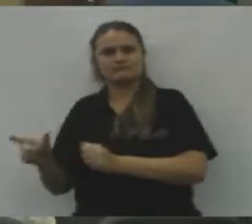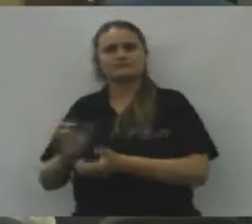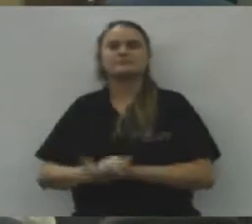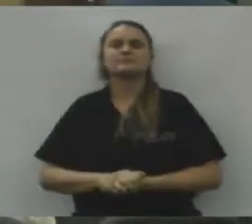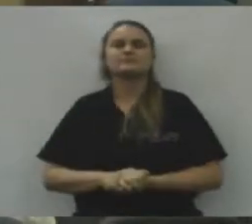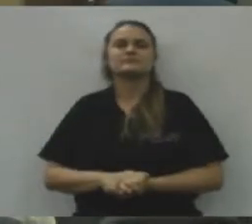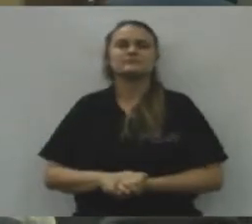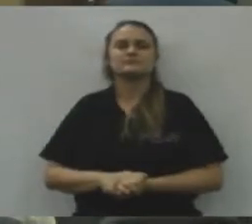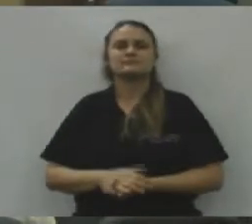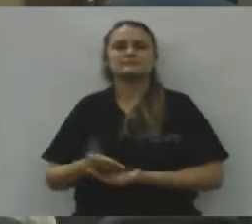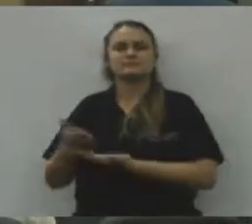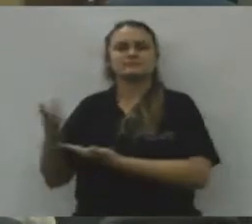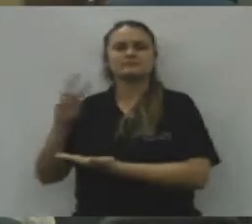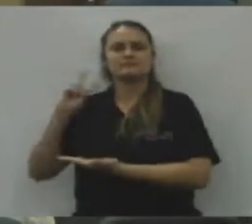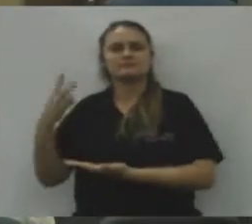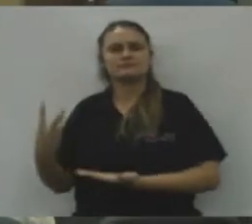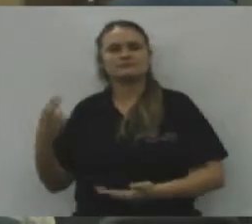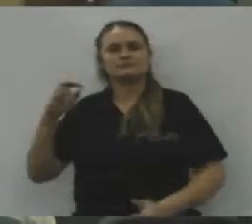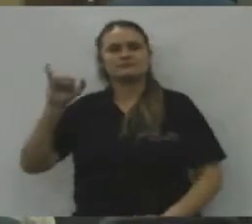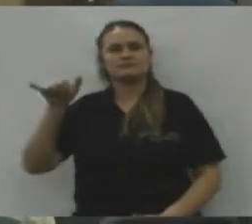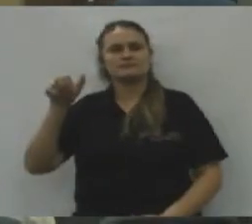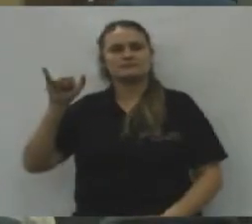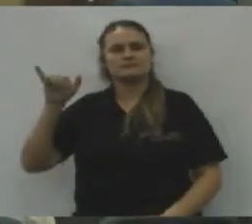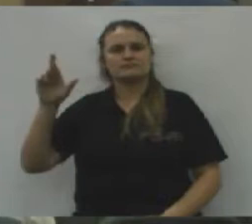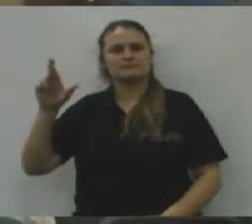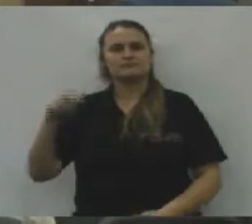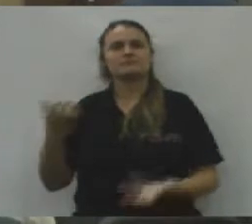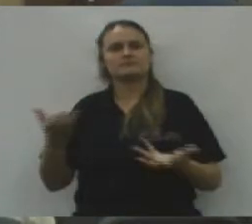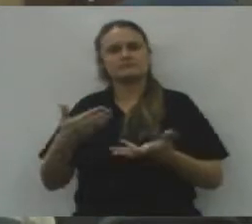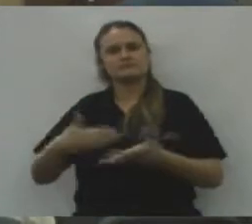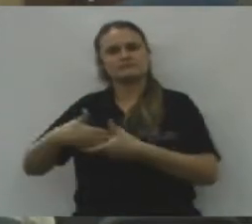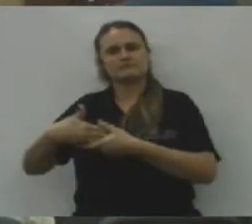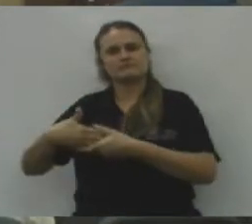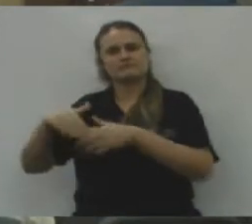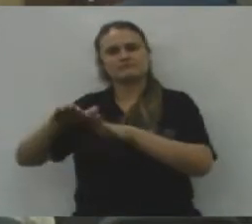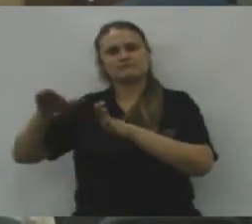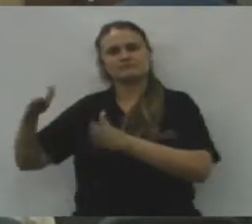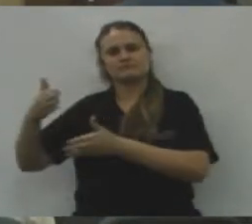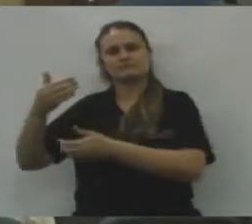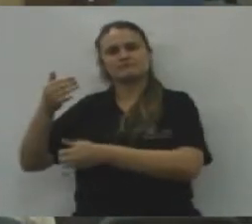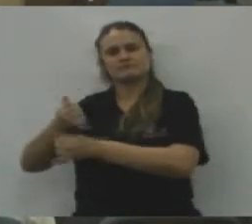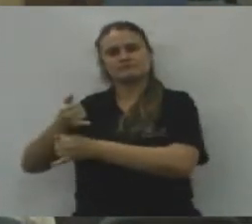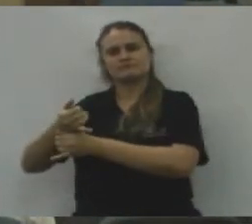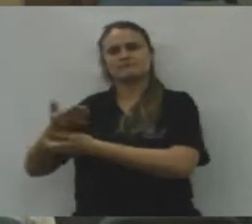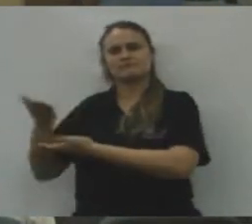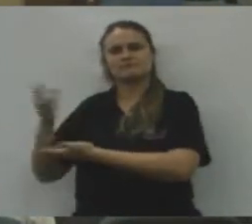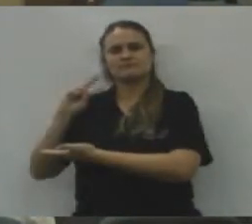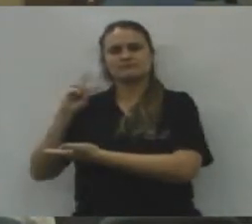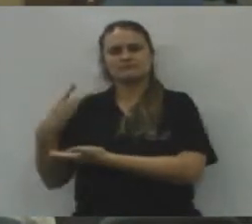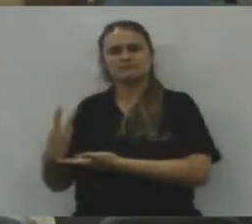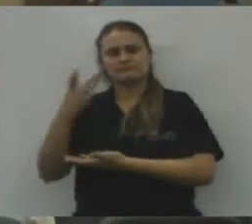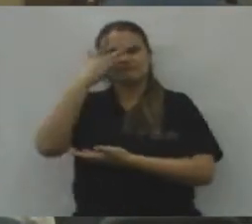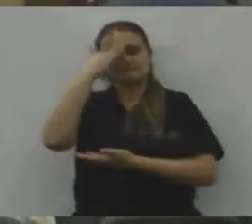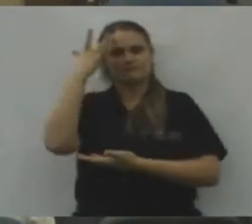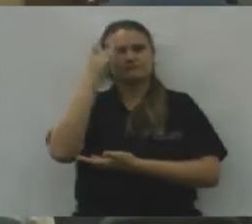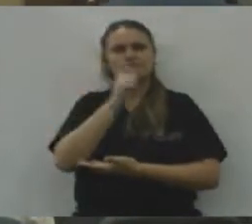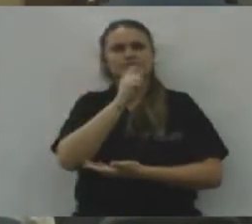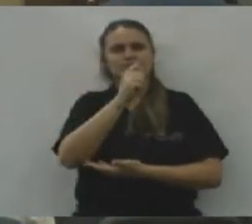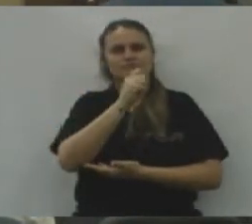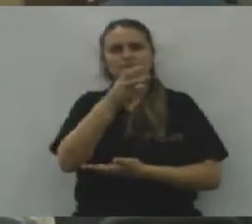Ainda em discussão, o vereador Jair Brunhago. Quero cumprimentar a mesa diretora, nobres vereadores, munícipes e imprensa que